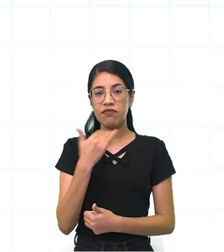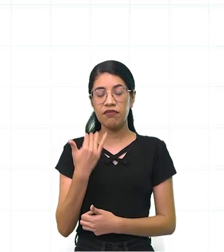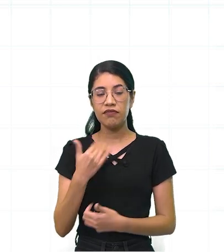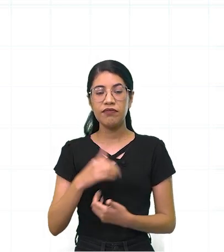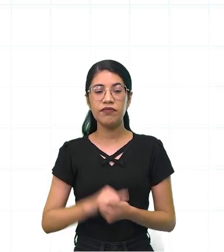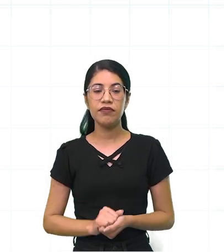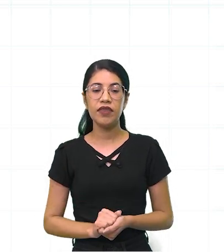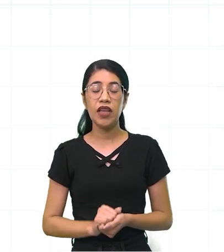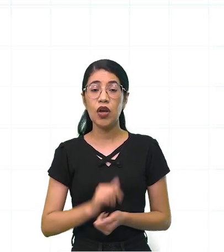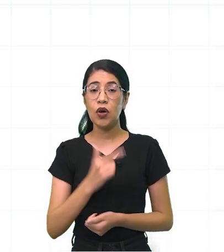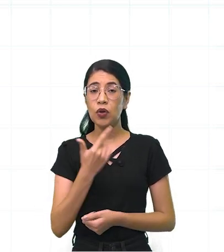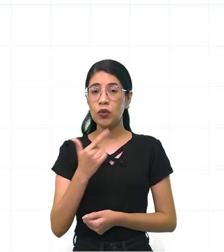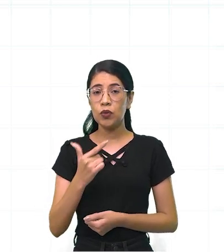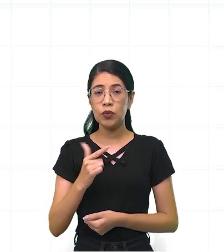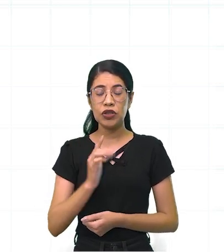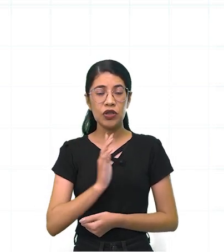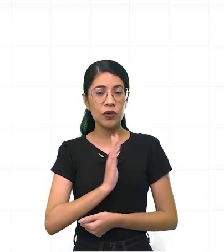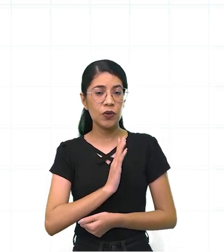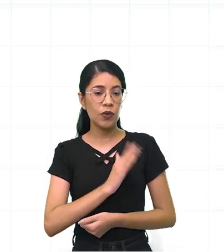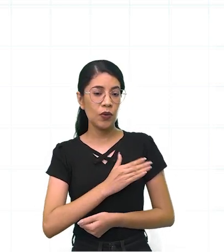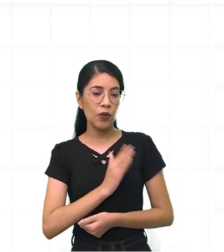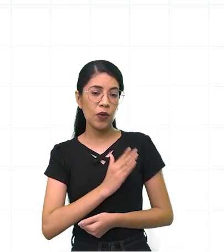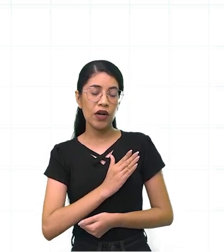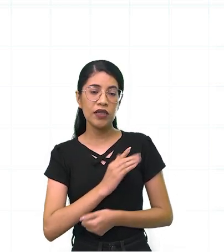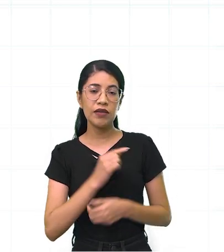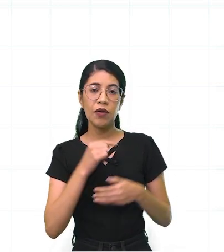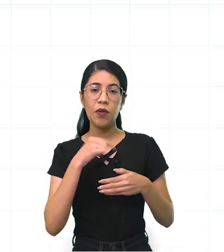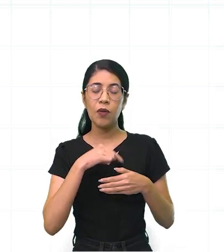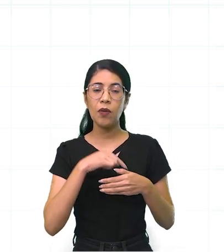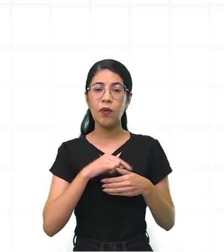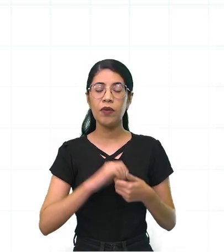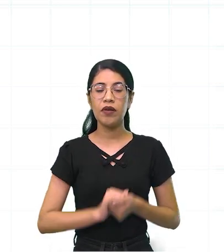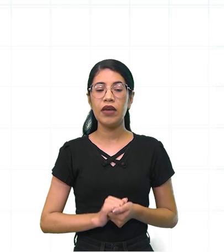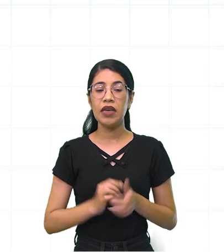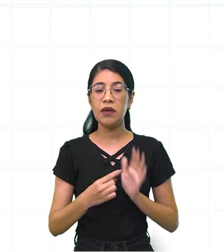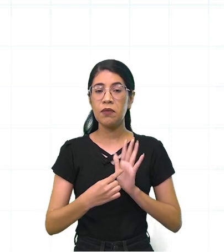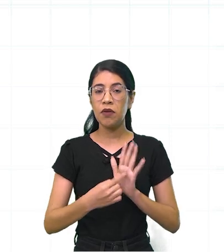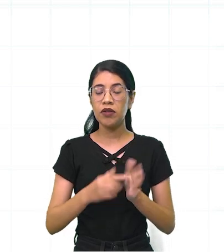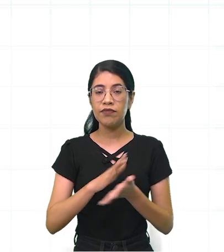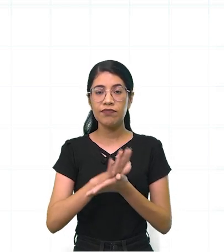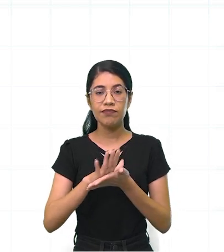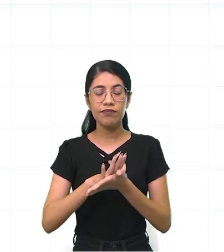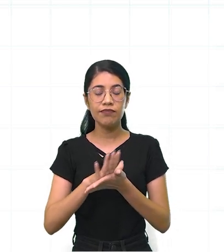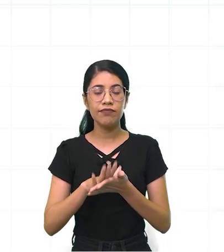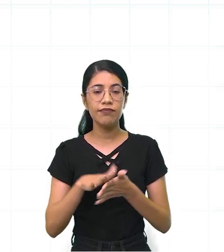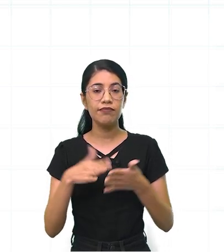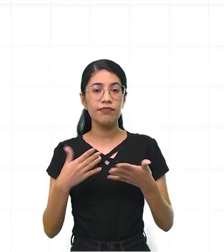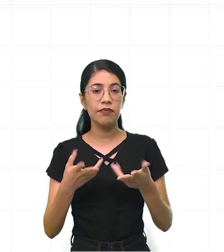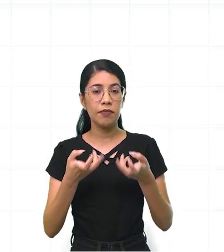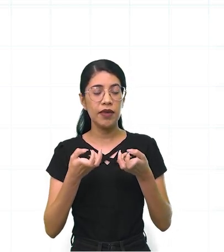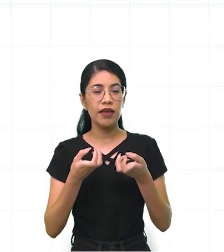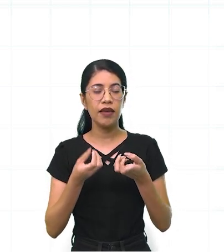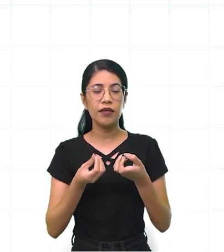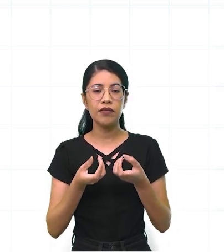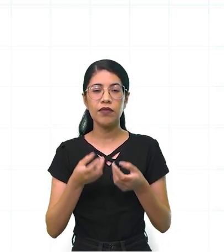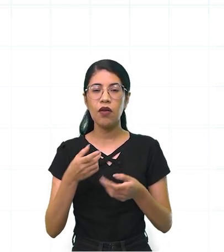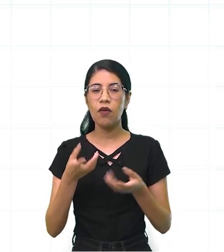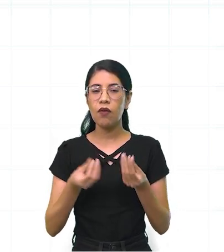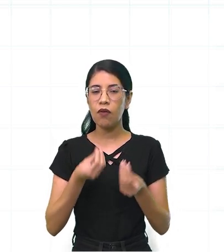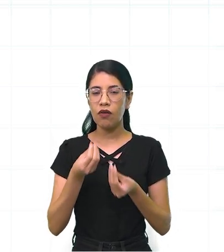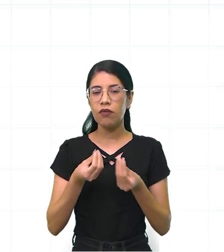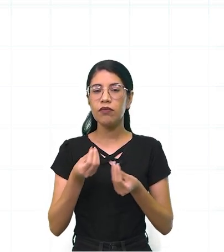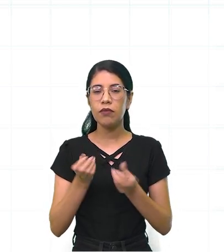não tinha este coração que nem se mostra. Olha só aqui. Vocês